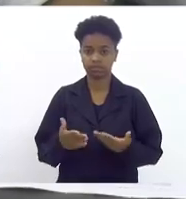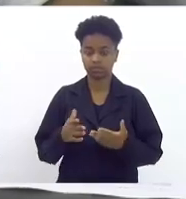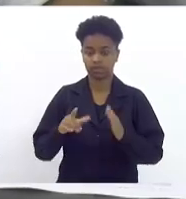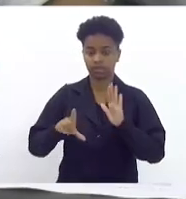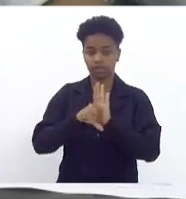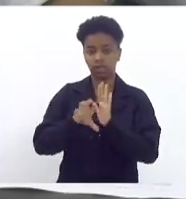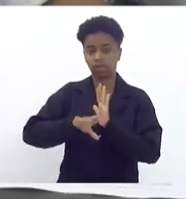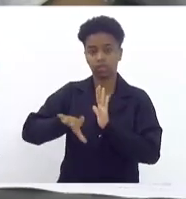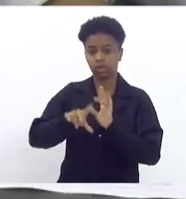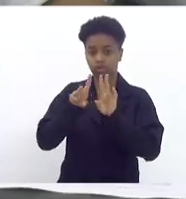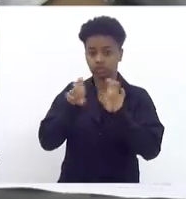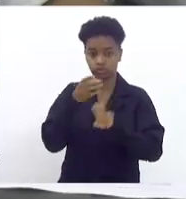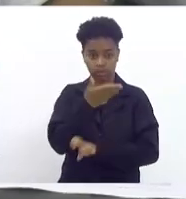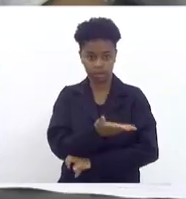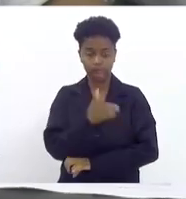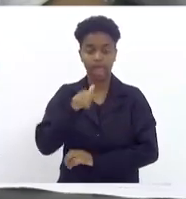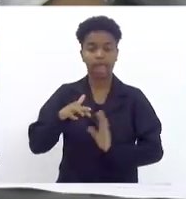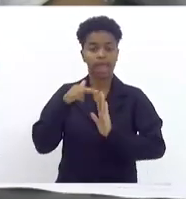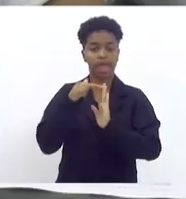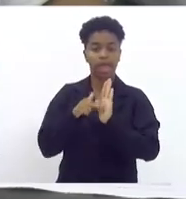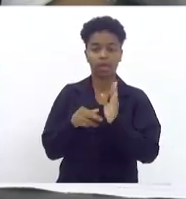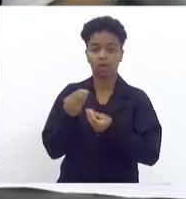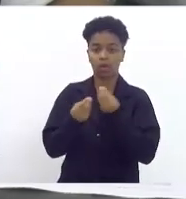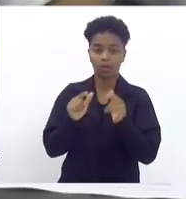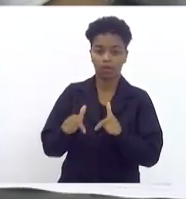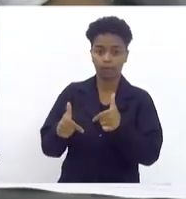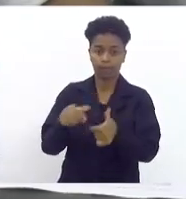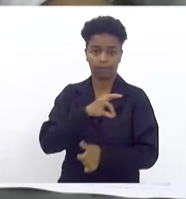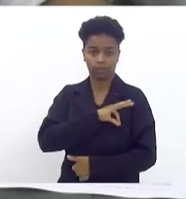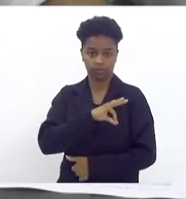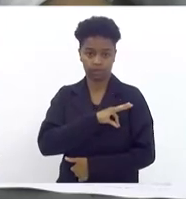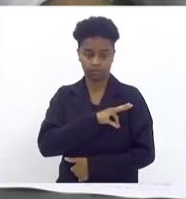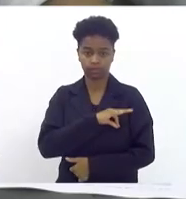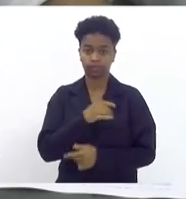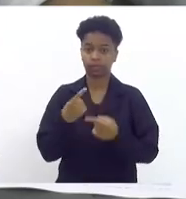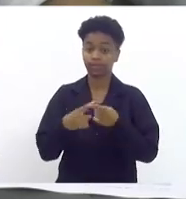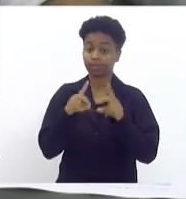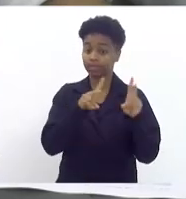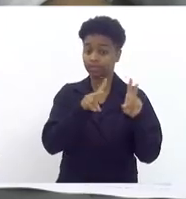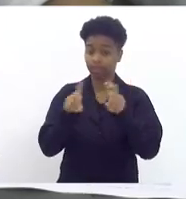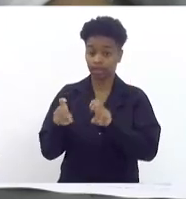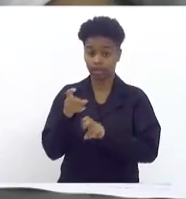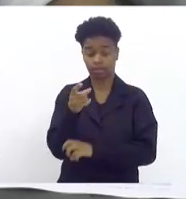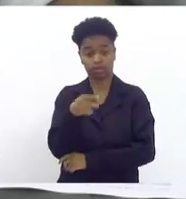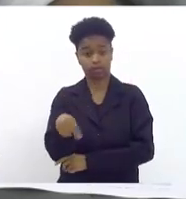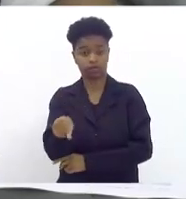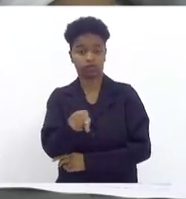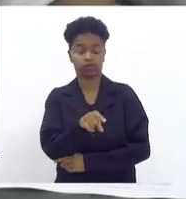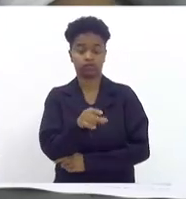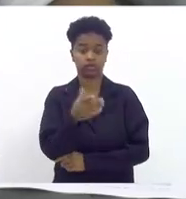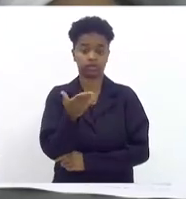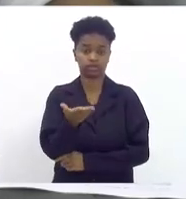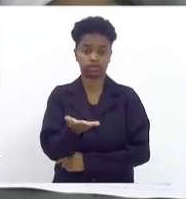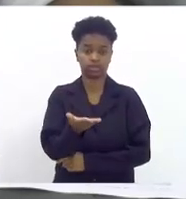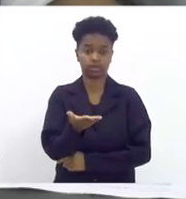é sobre normas para as operações policiais. Verdade. Tema que Vossa Excelência